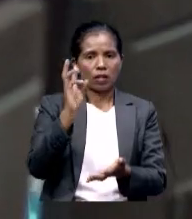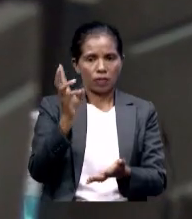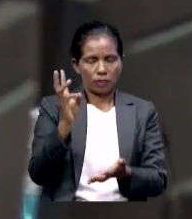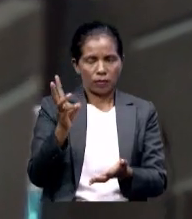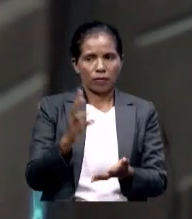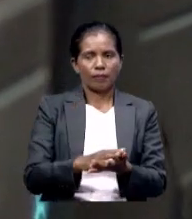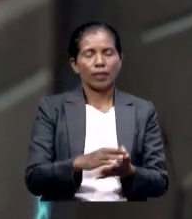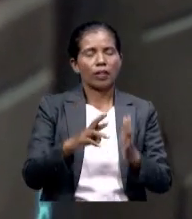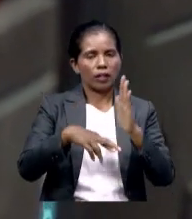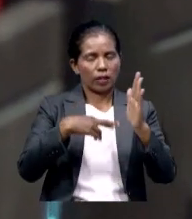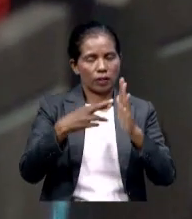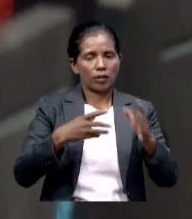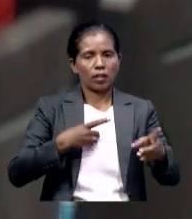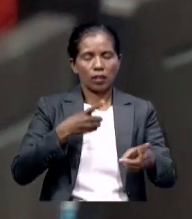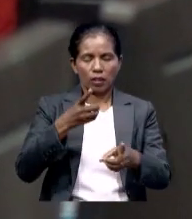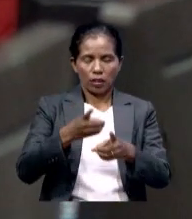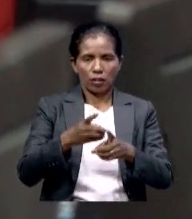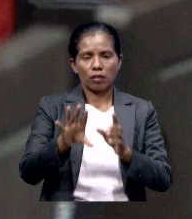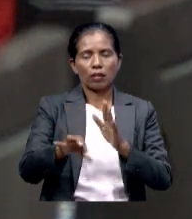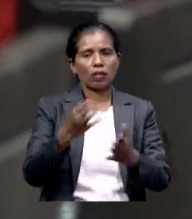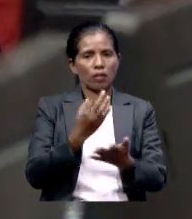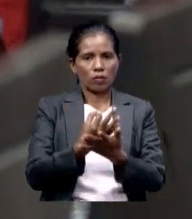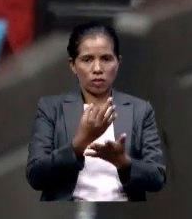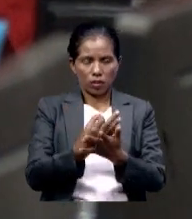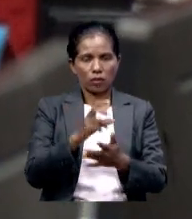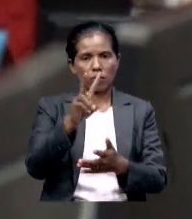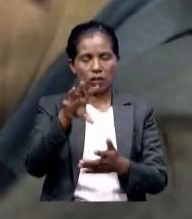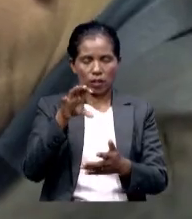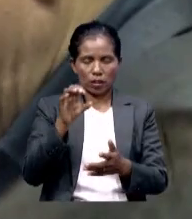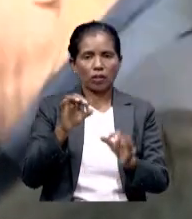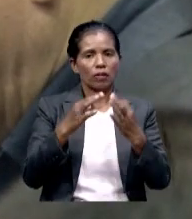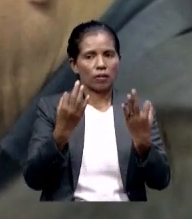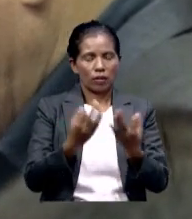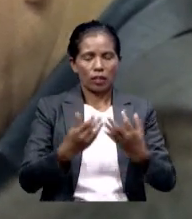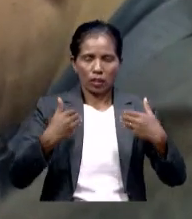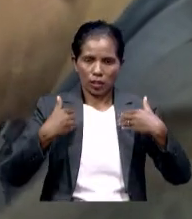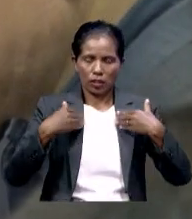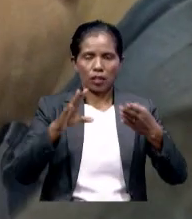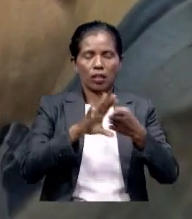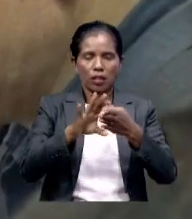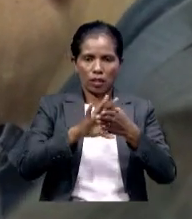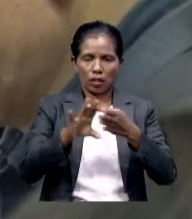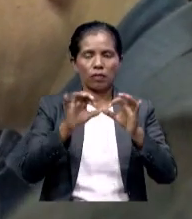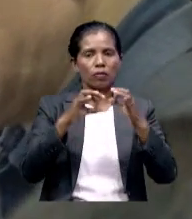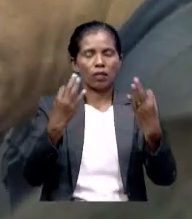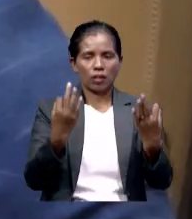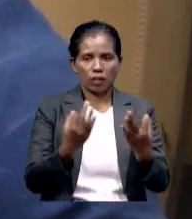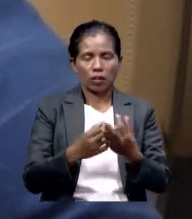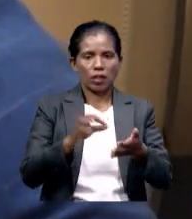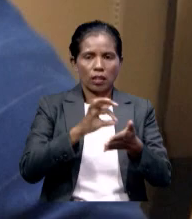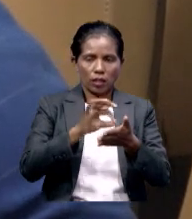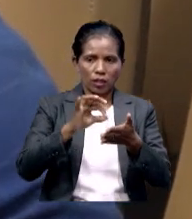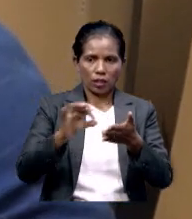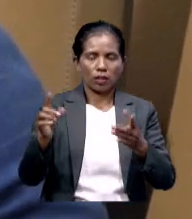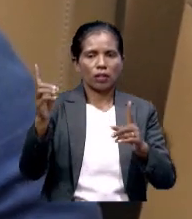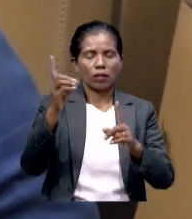Critério para o Macaim nebe iha direito a tu retan subsídio dólar atu surane, o Macaim ser nebe iha ona cartão família, nebe registro to